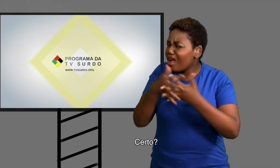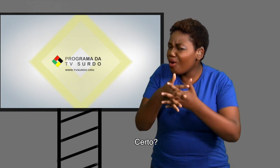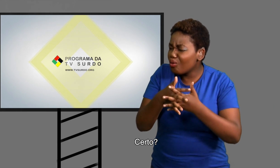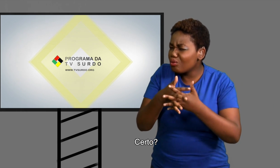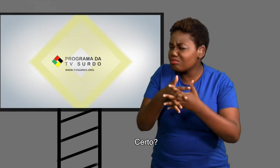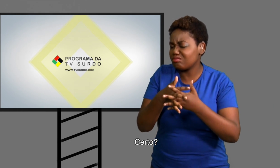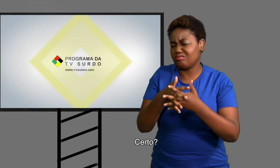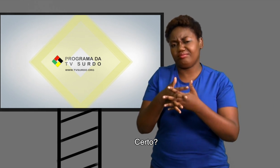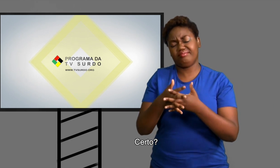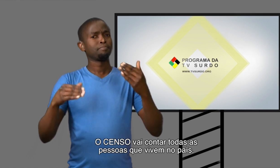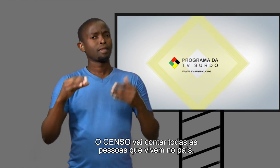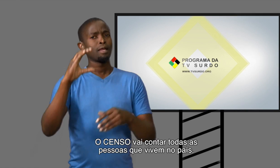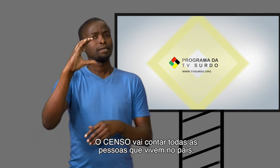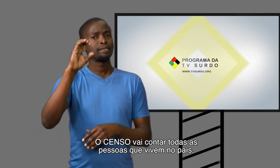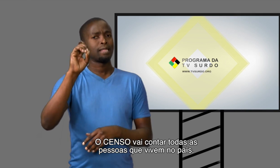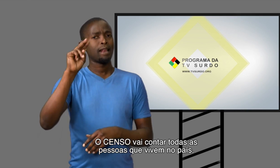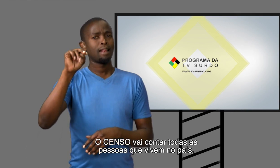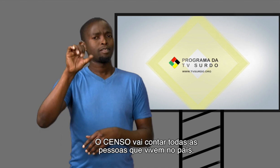Certo?